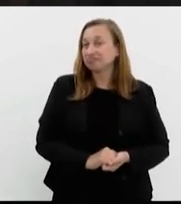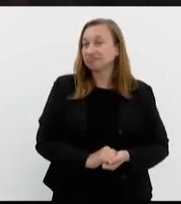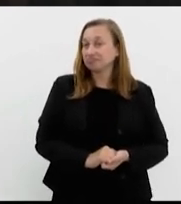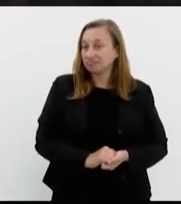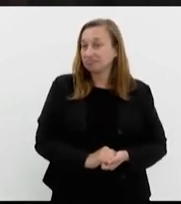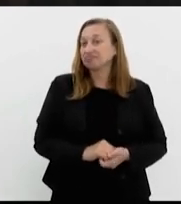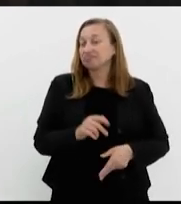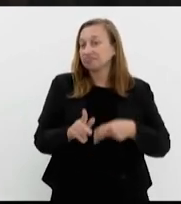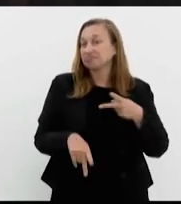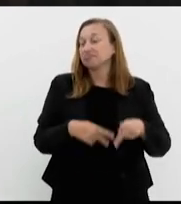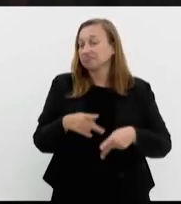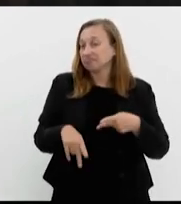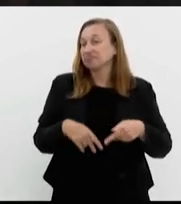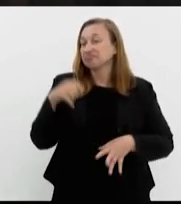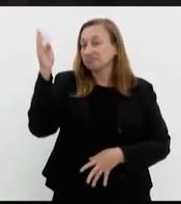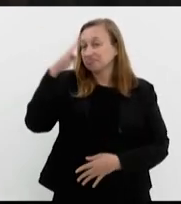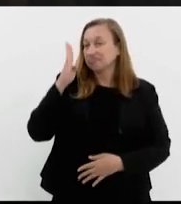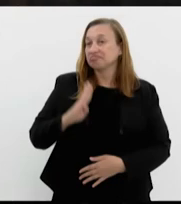do povo brasileiro.